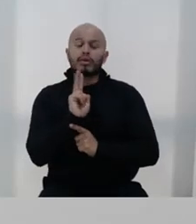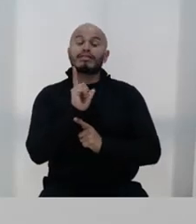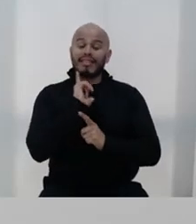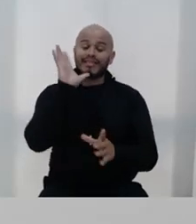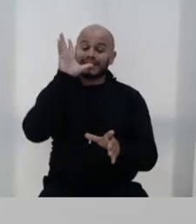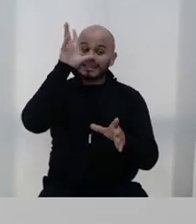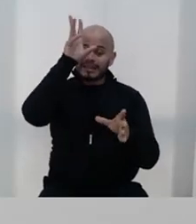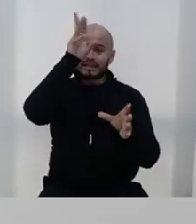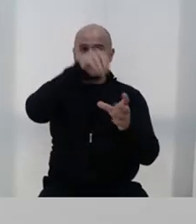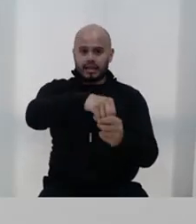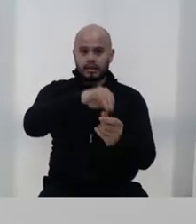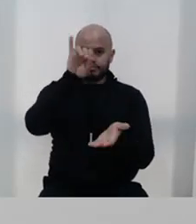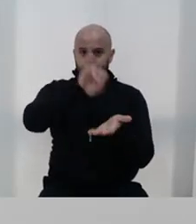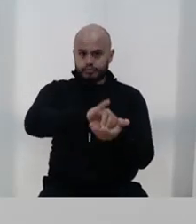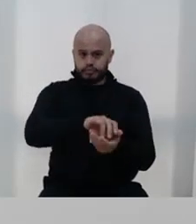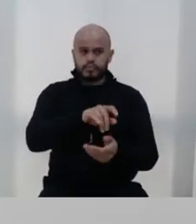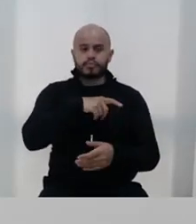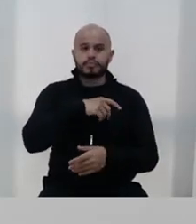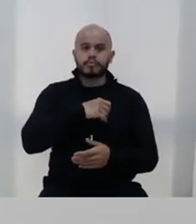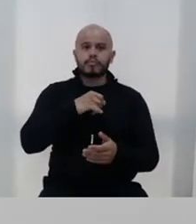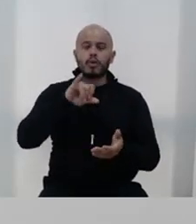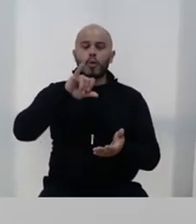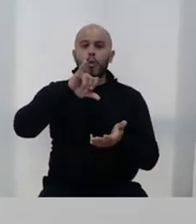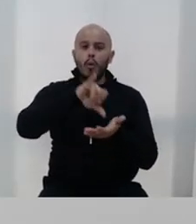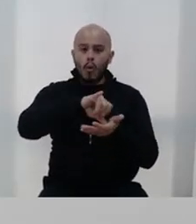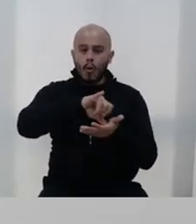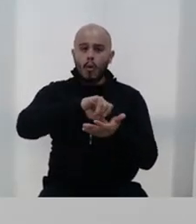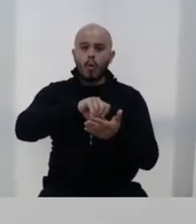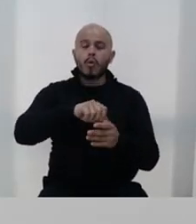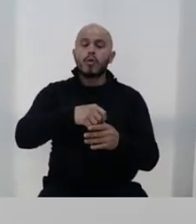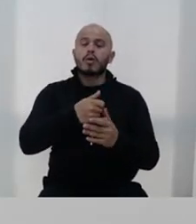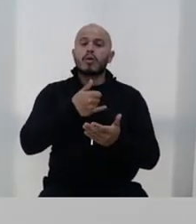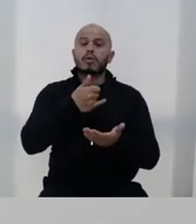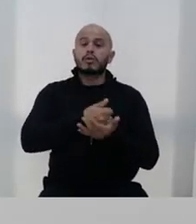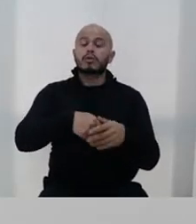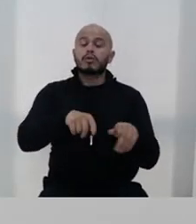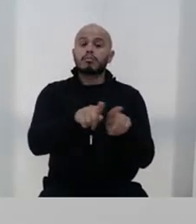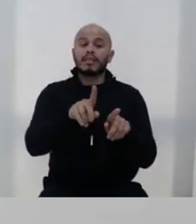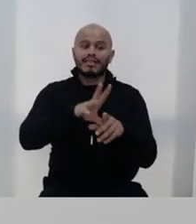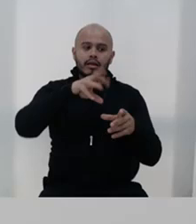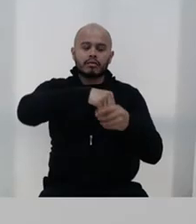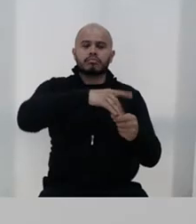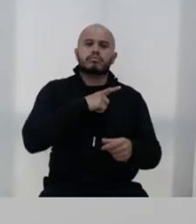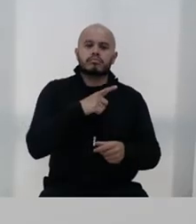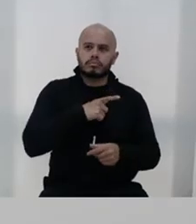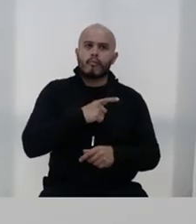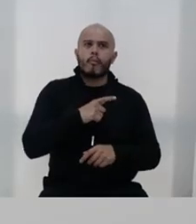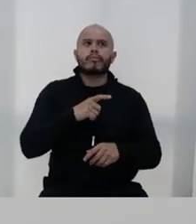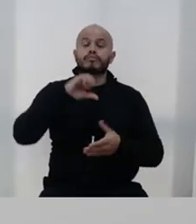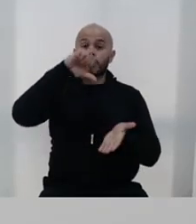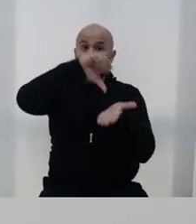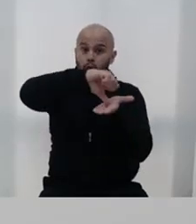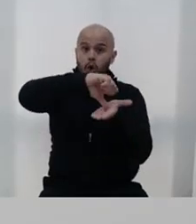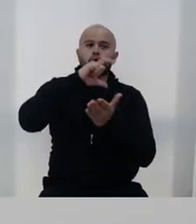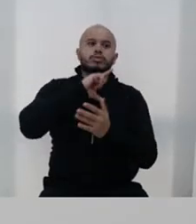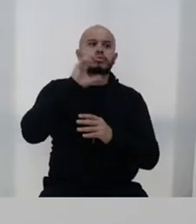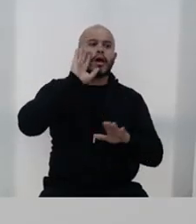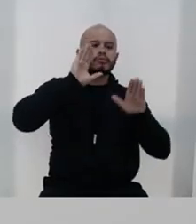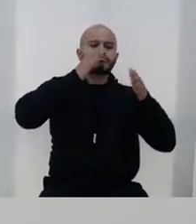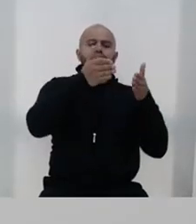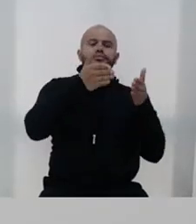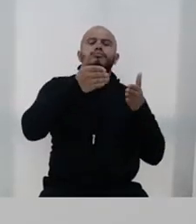Defensoria Pública do Maranhão. É uma defensoria que trabalha com uma organização dentro dos espaços